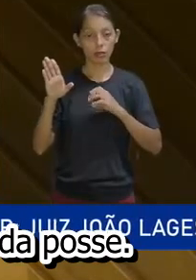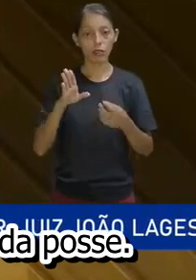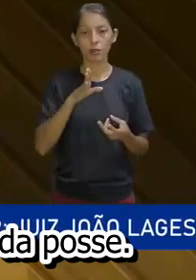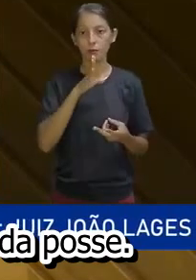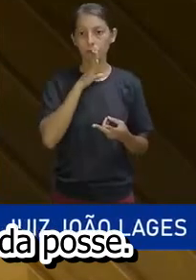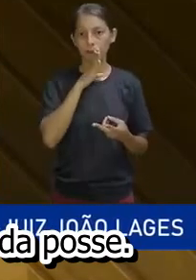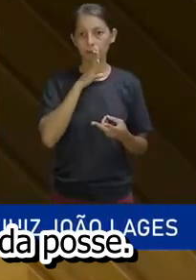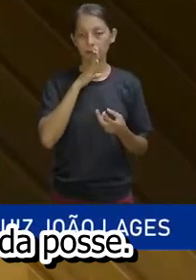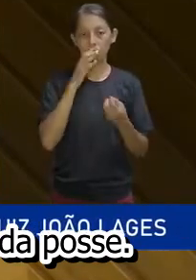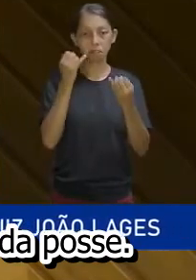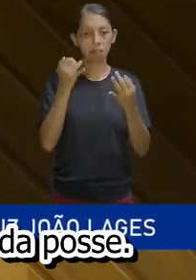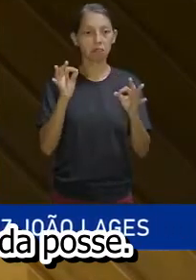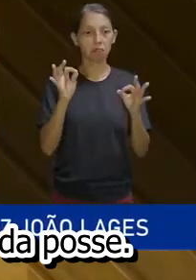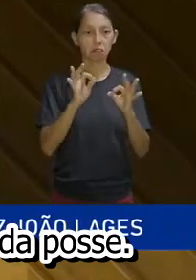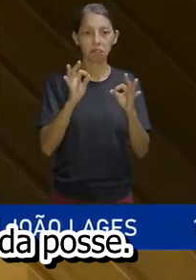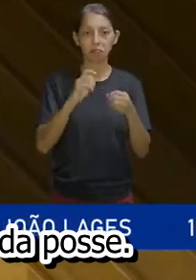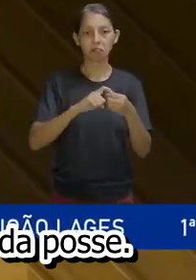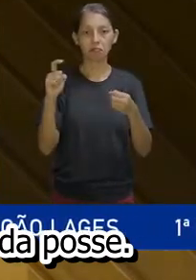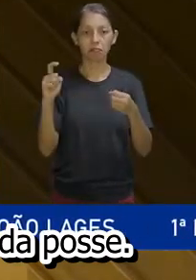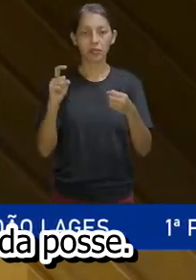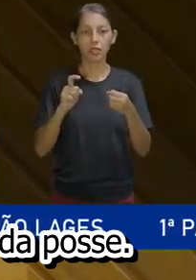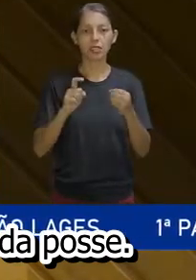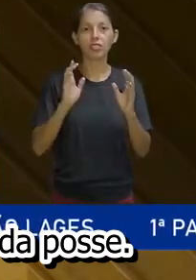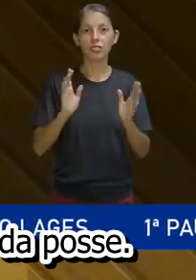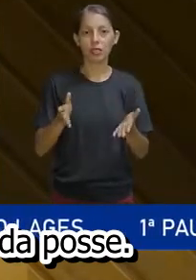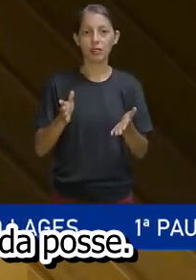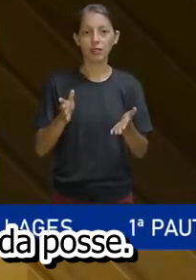que estava desfiliado no momento da posse.